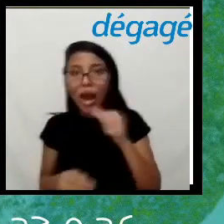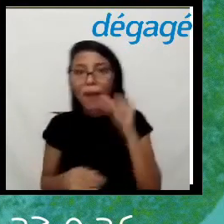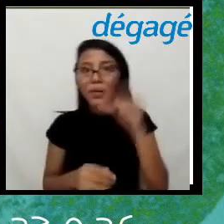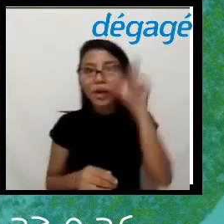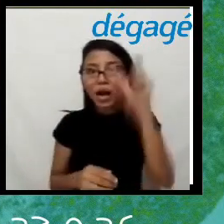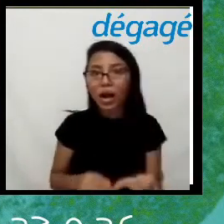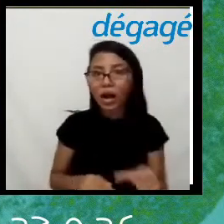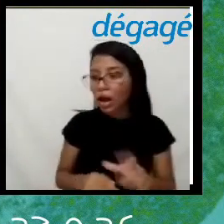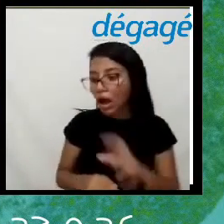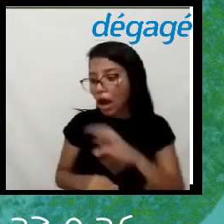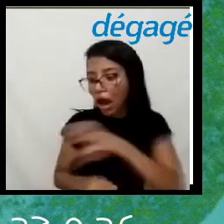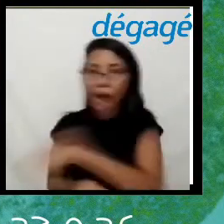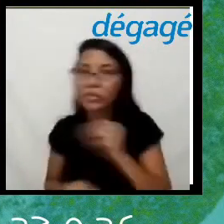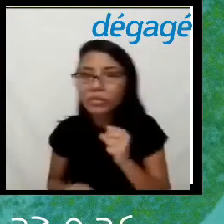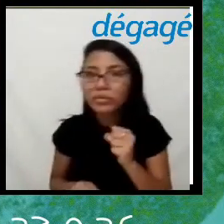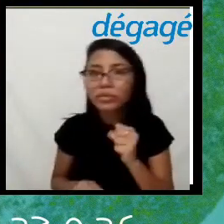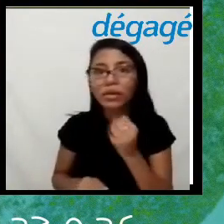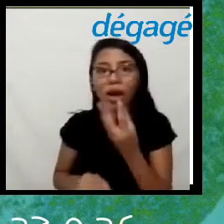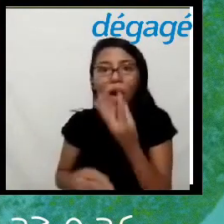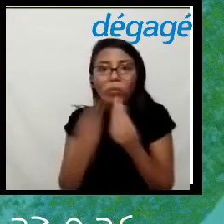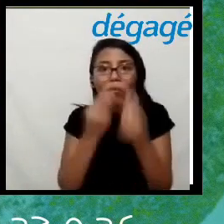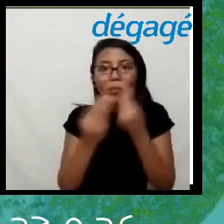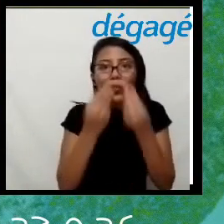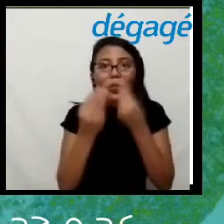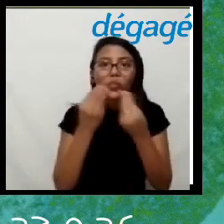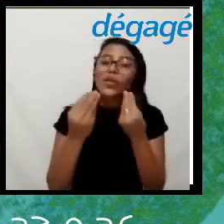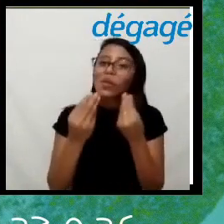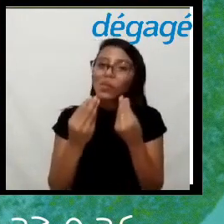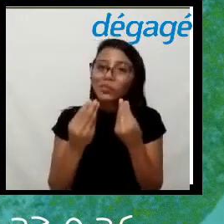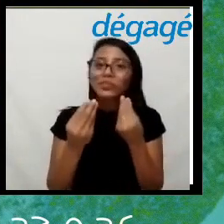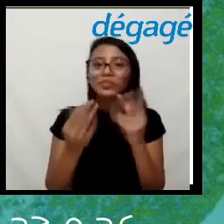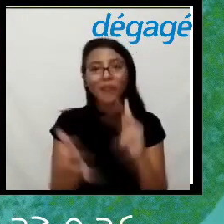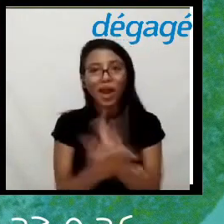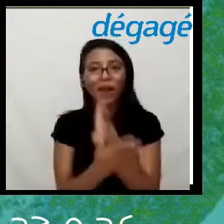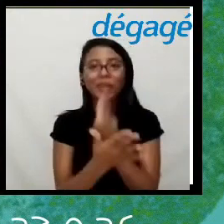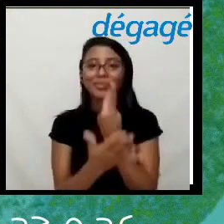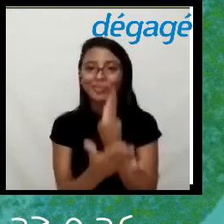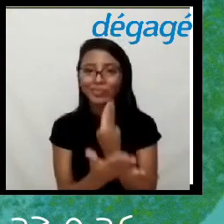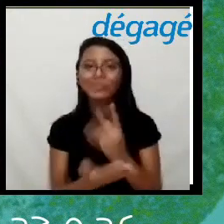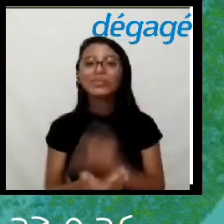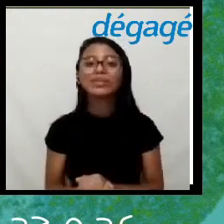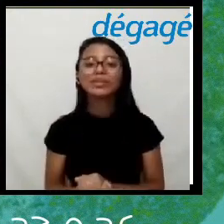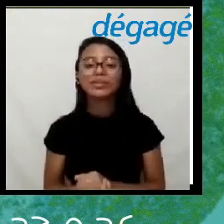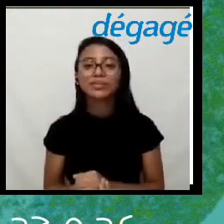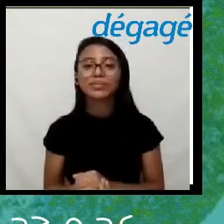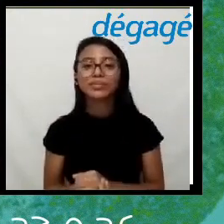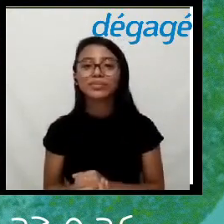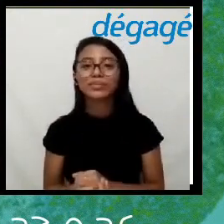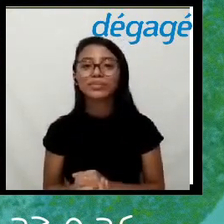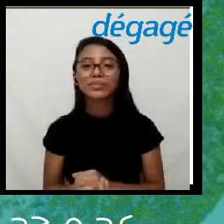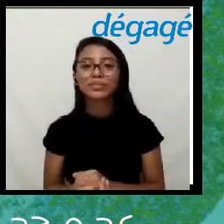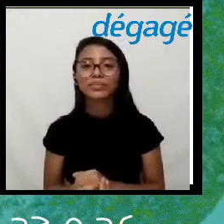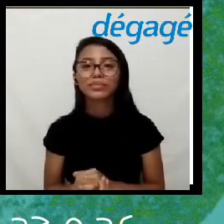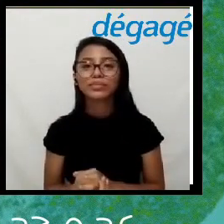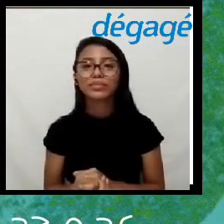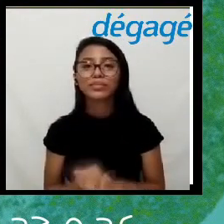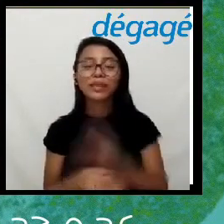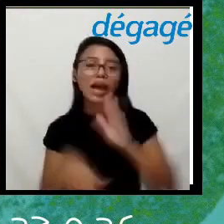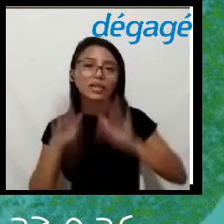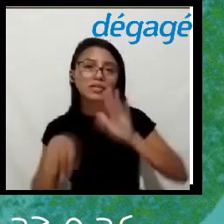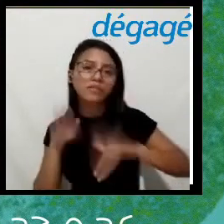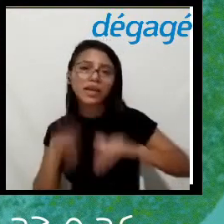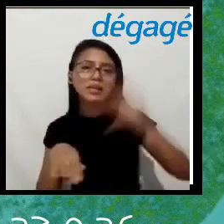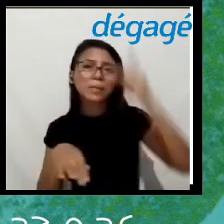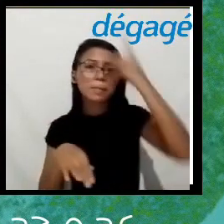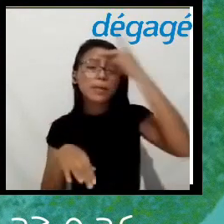uma maldade. Mas na maioria das vezes a pessoa, percebendo a situação, também não se importava, porque aí a gente